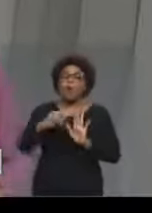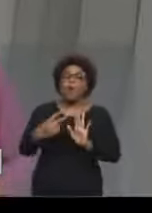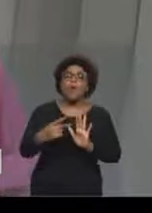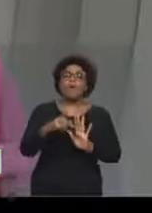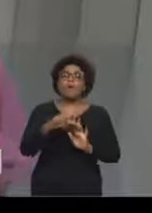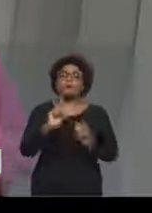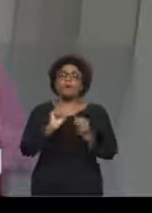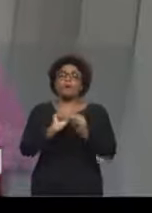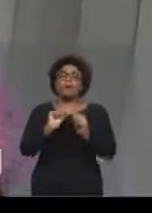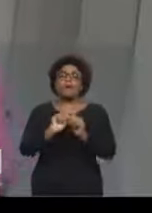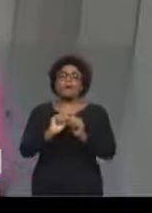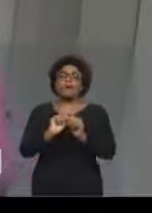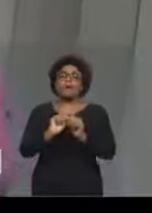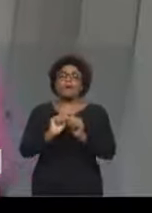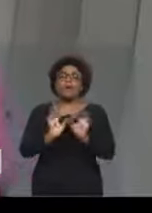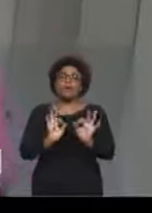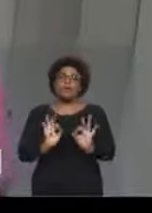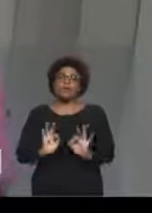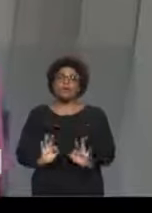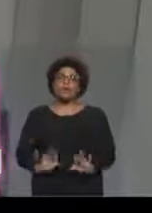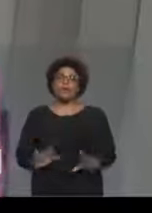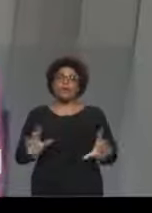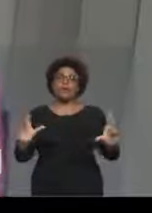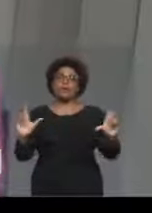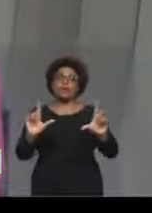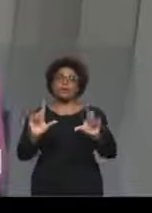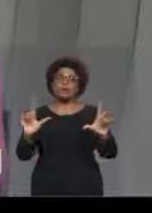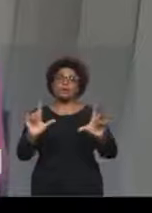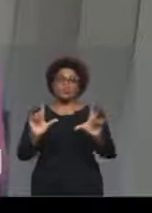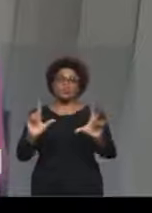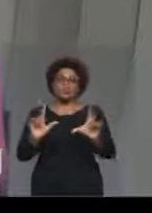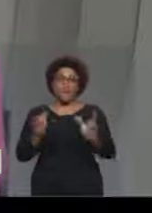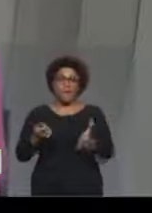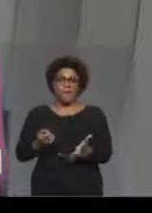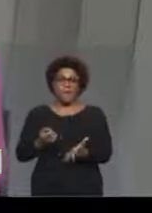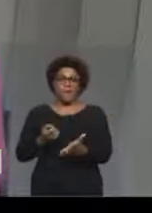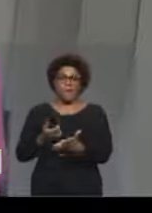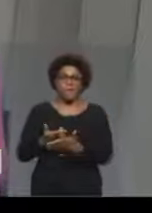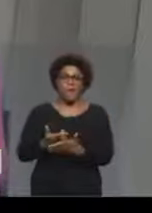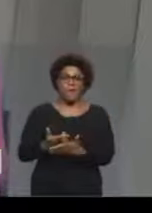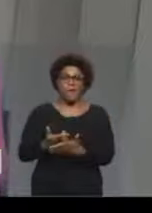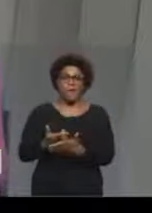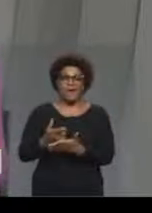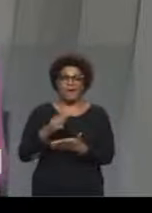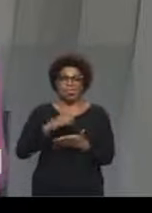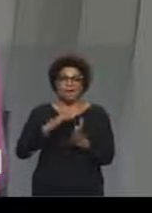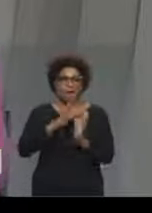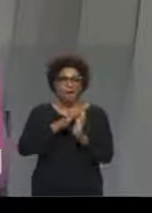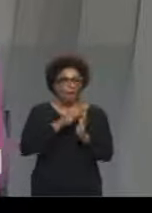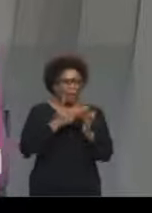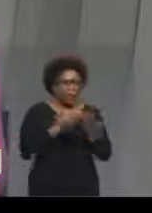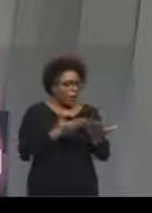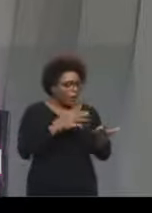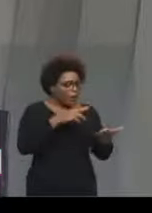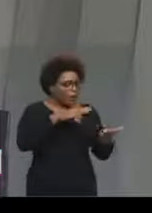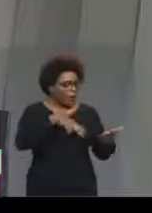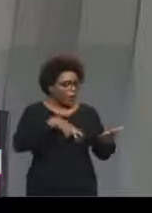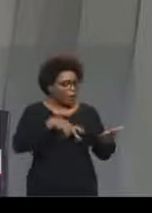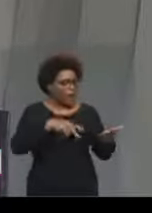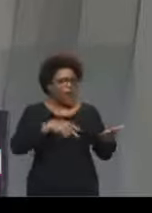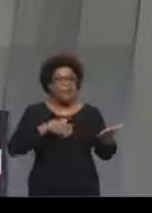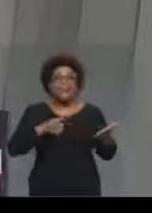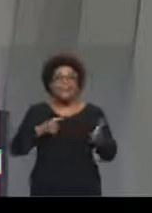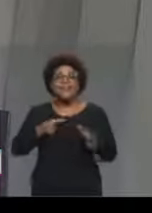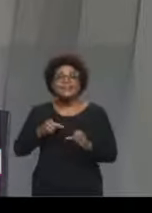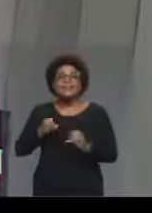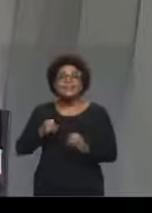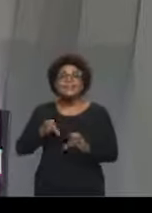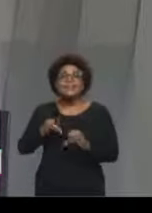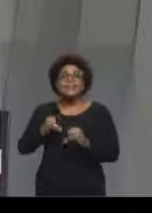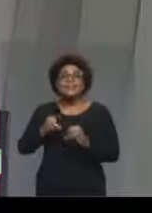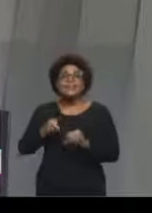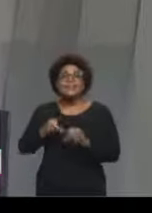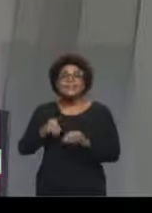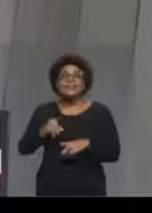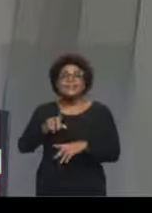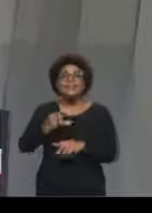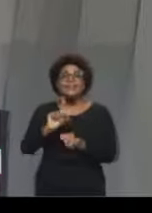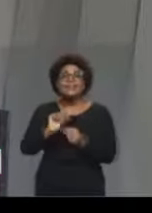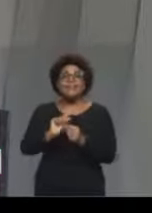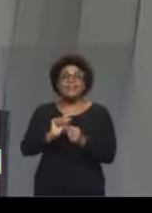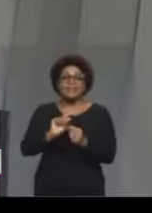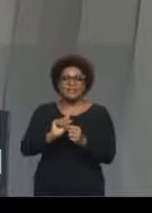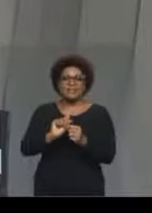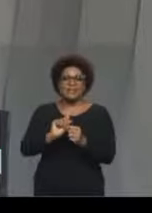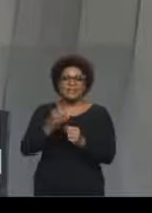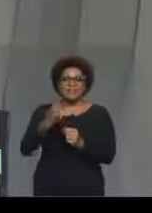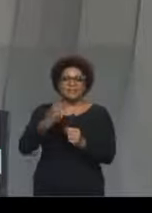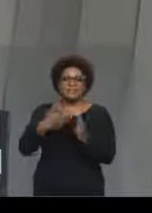um eletrodoméstico, você acabou de comprar um móvel, ali vem para você as instruções. Se você segui-las, vai